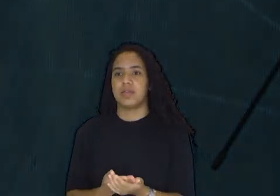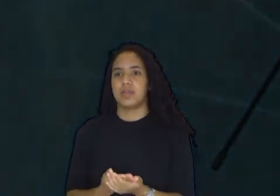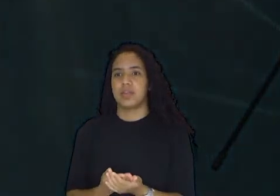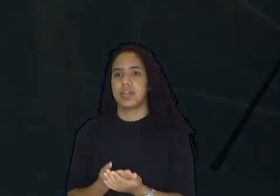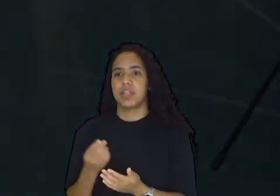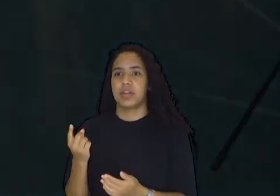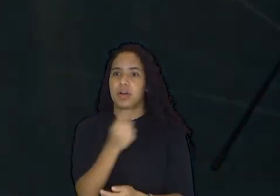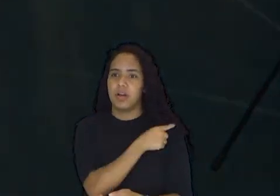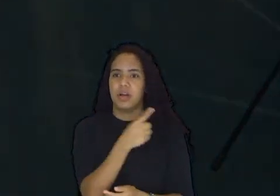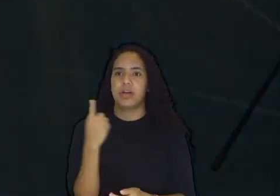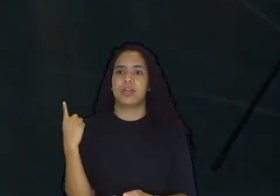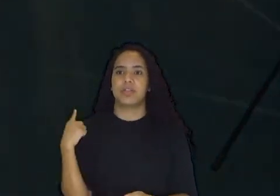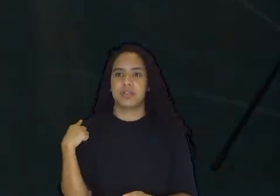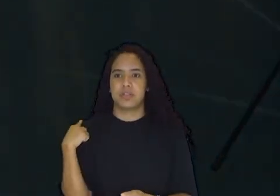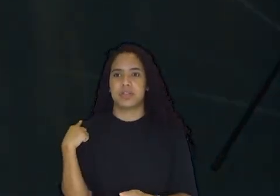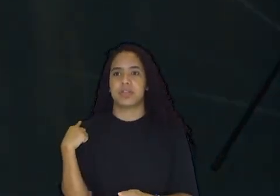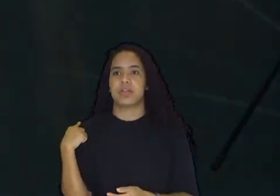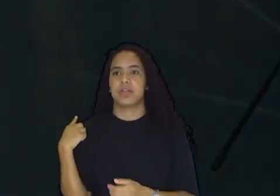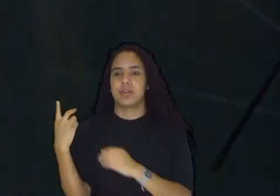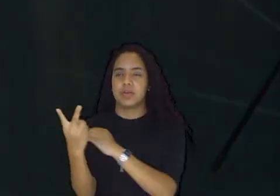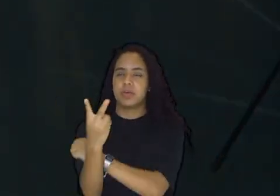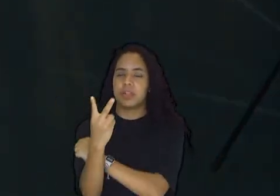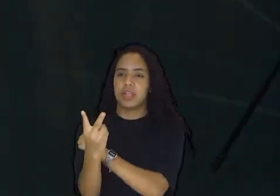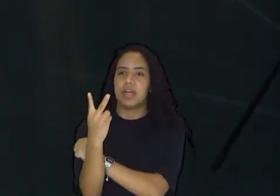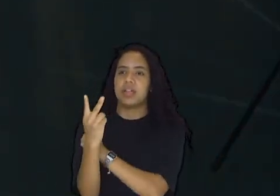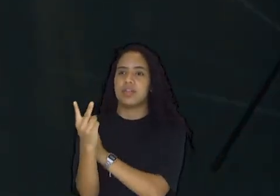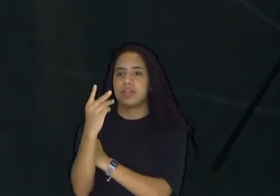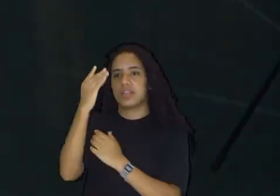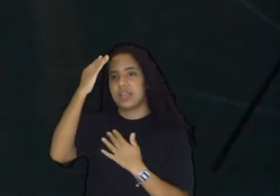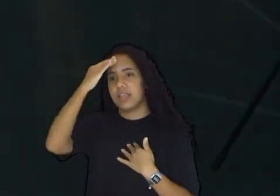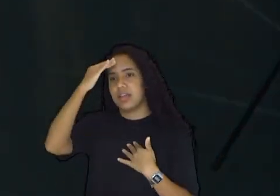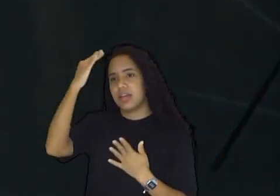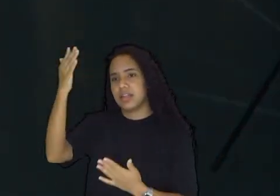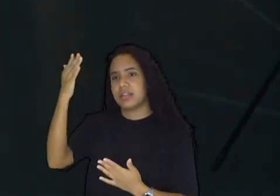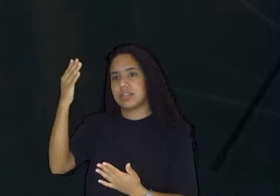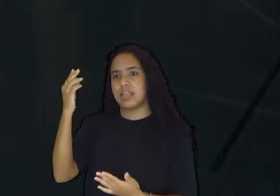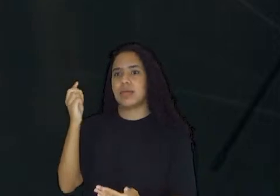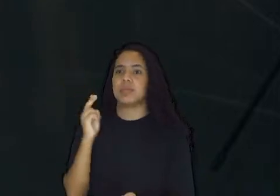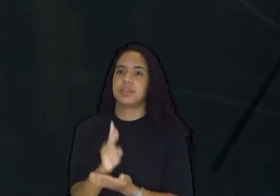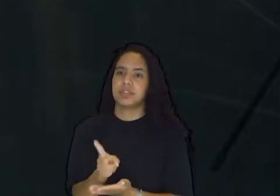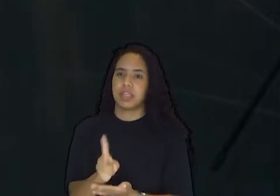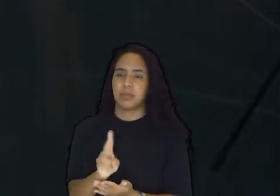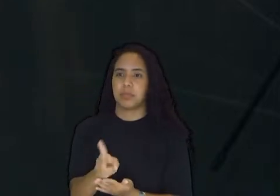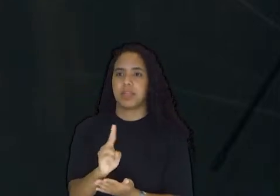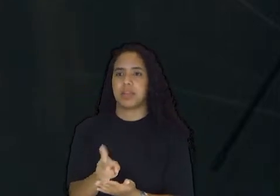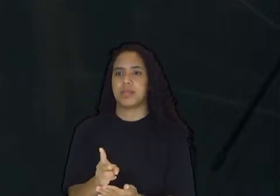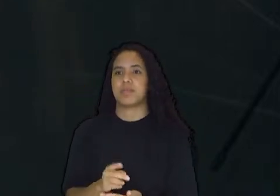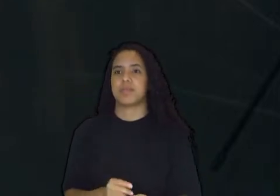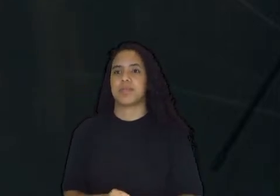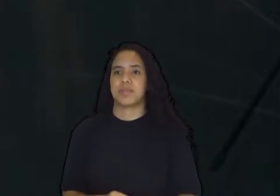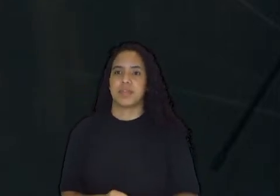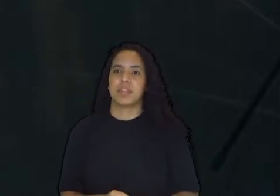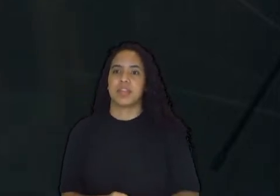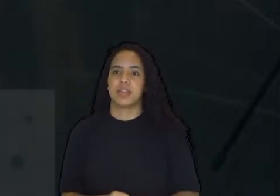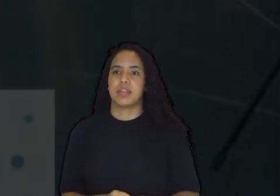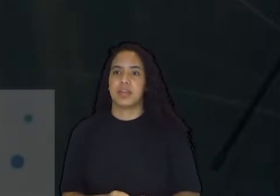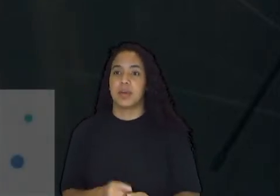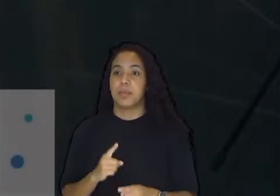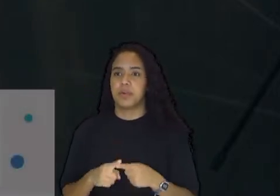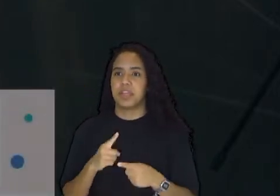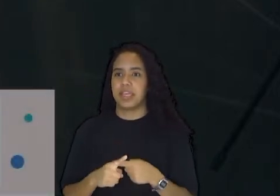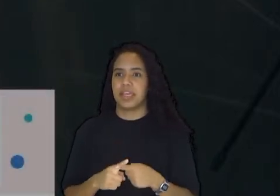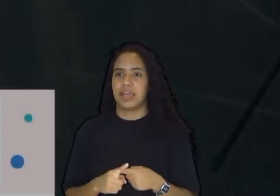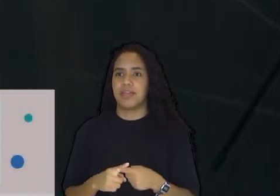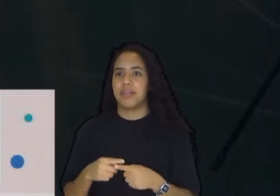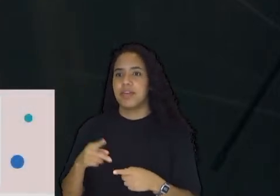cuidados, e também na gratidão por olharmos para trás e podermos ver quantas vezes o Senhor já cuidou